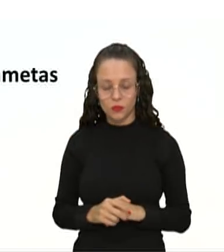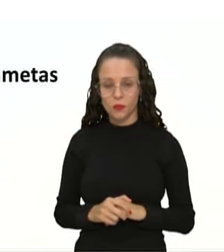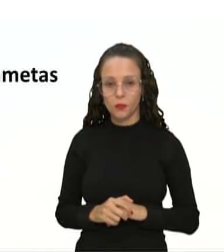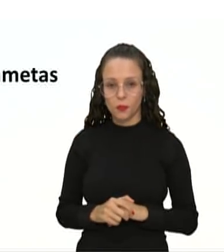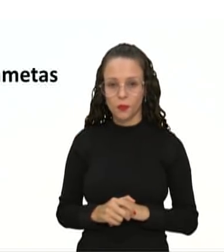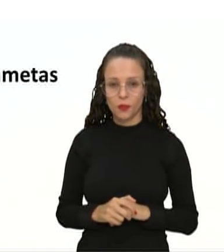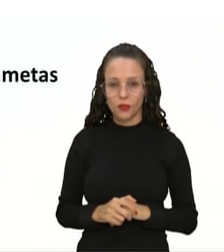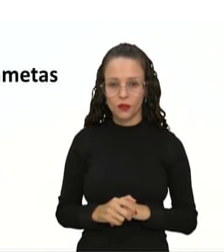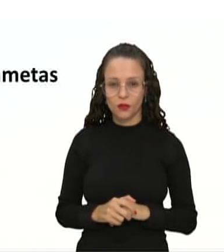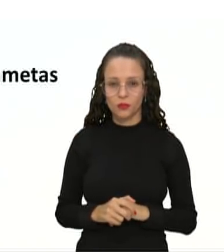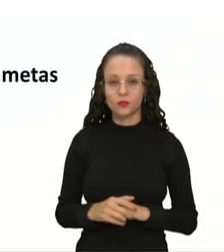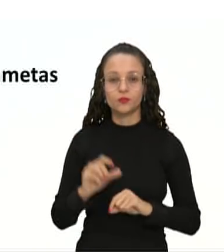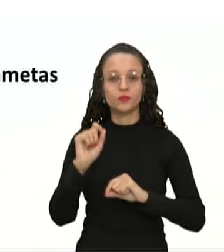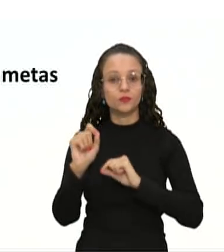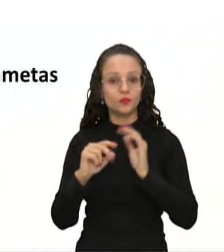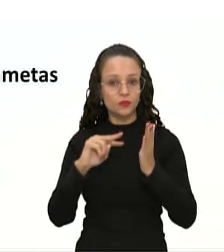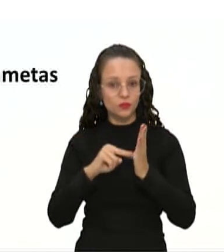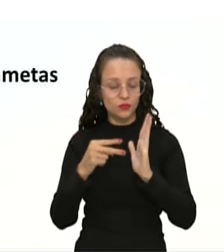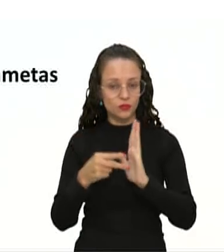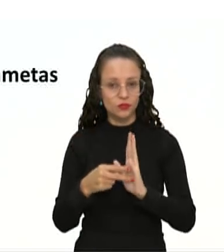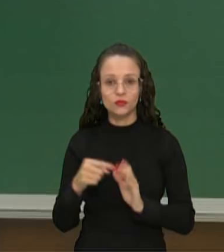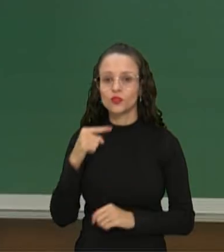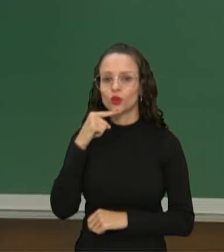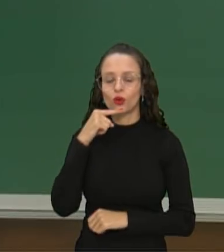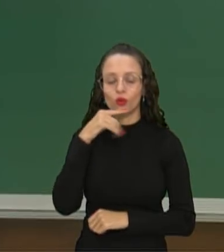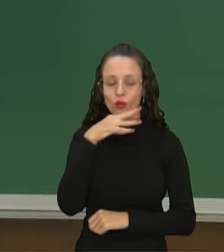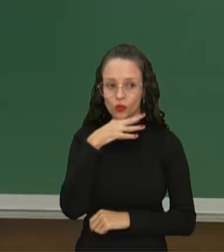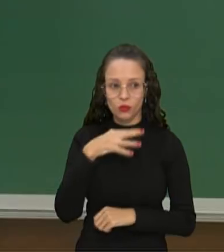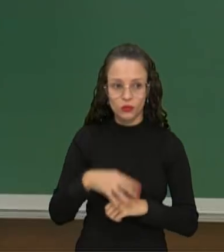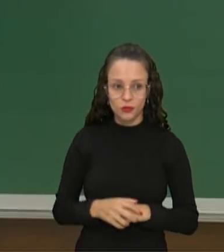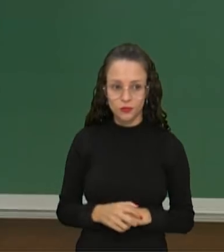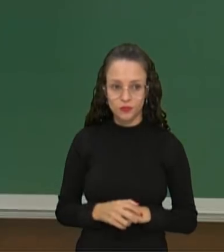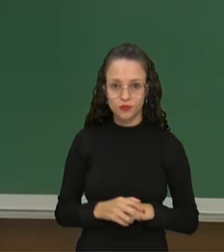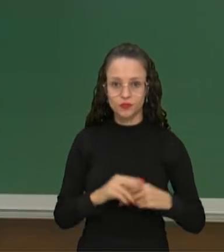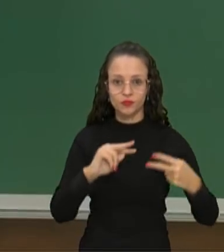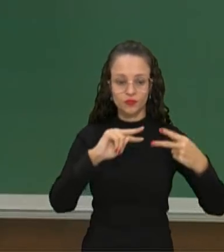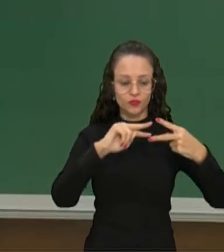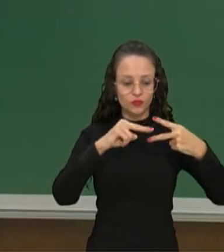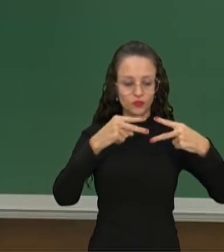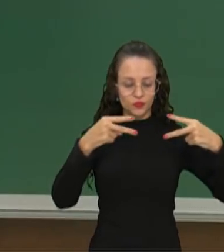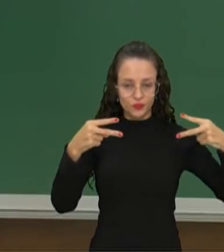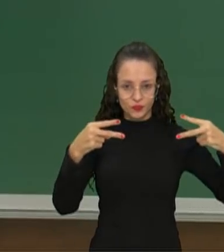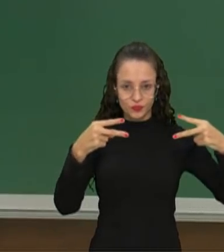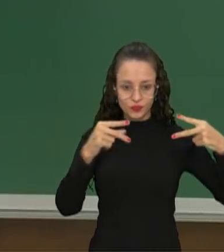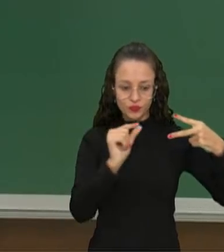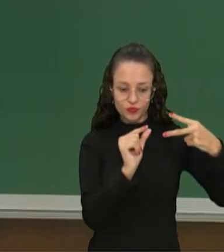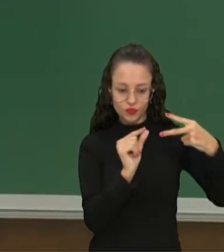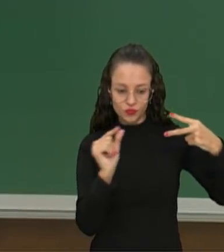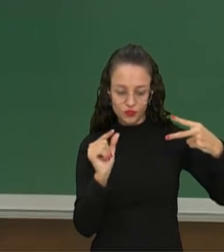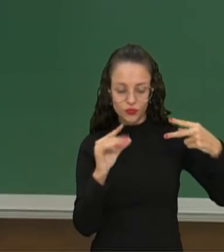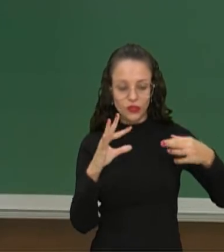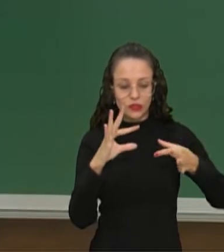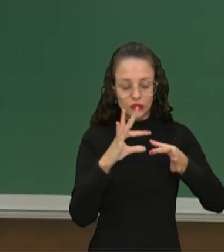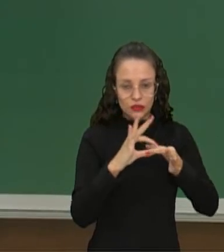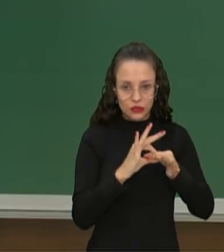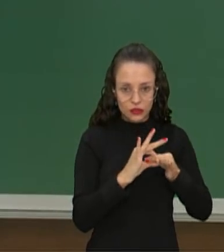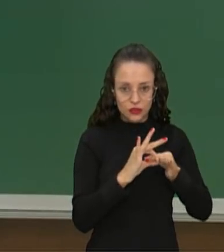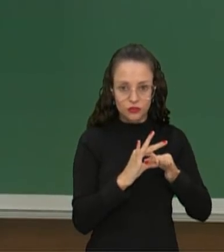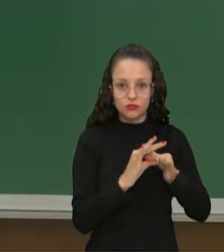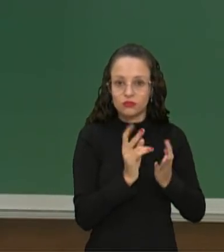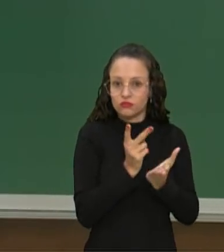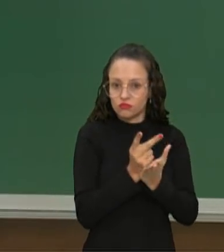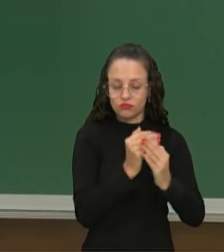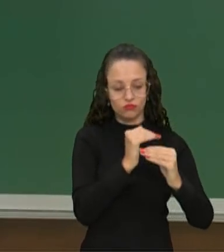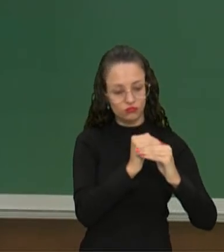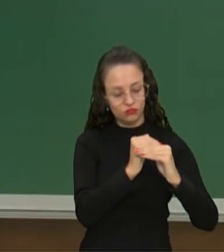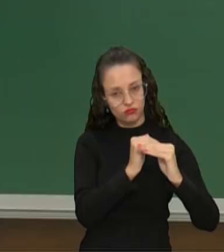genes. Então, o que ele está dizendo? Uma coisa óbvia, gente. Se os genes eles estão ligados, eles tendem a permanecer ligados